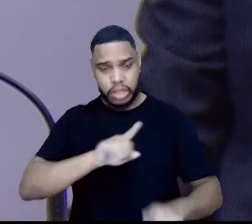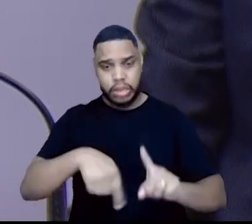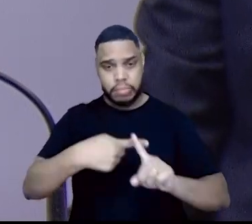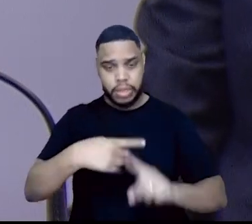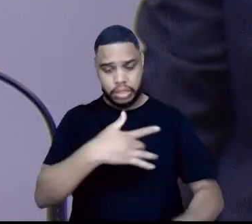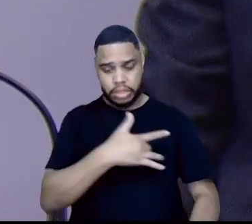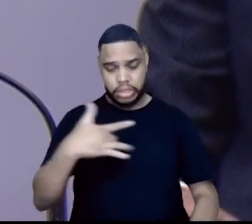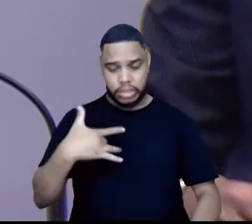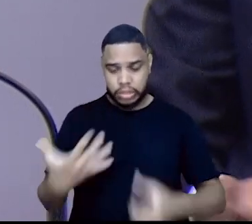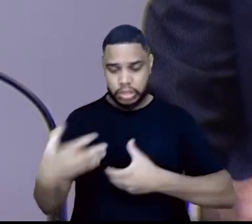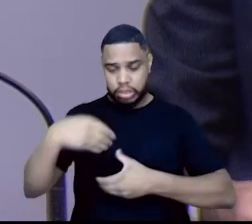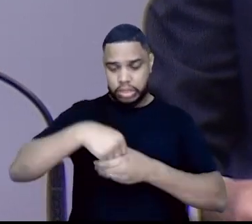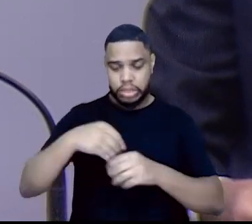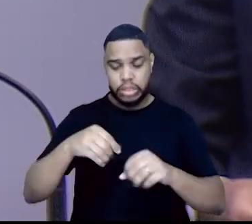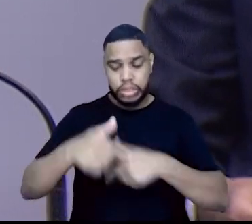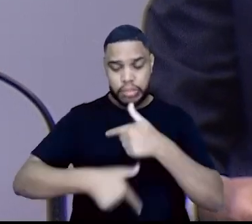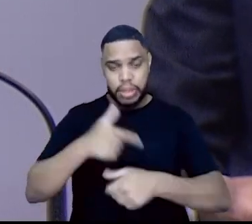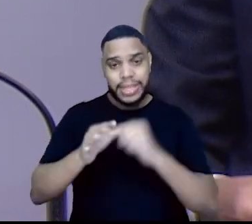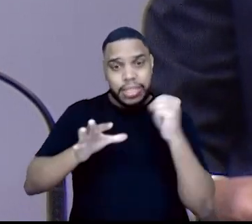no trabalho.